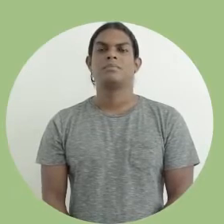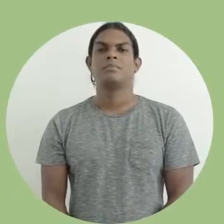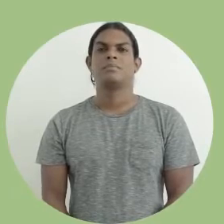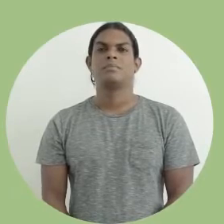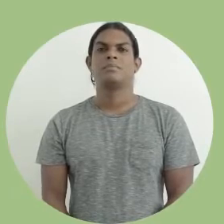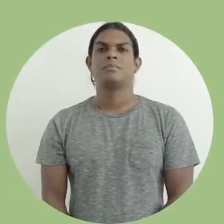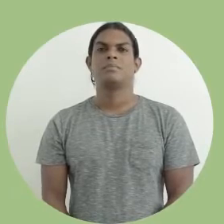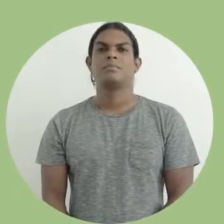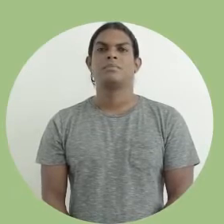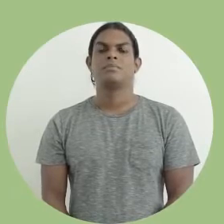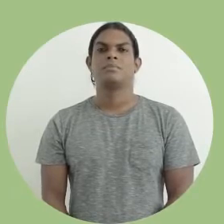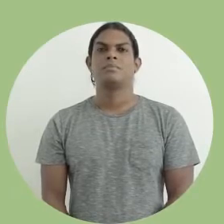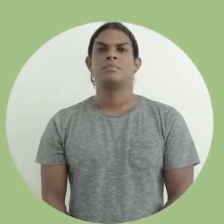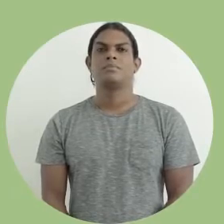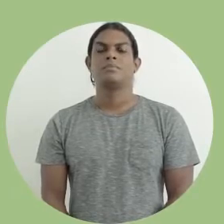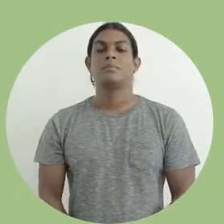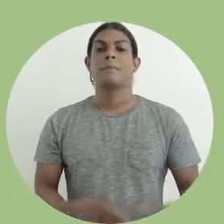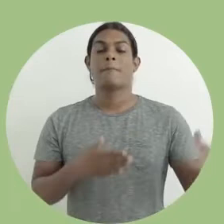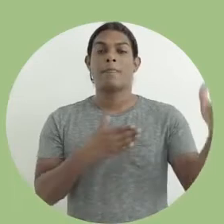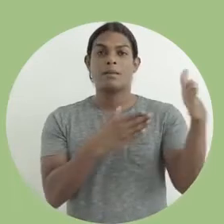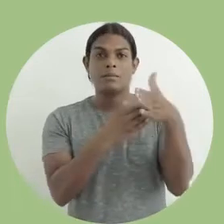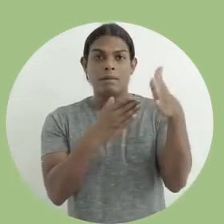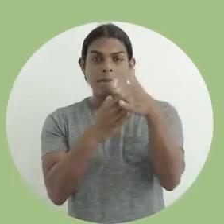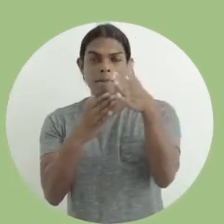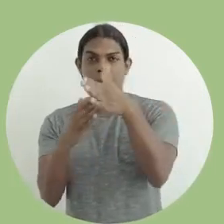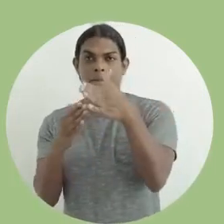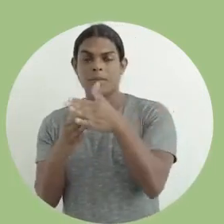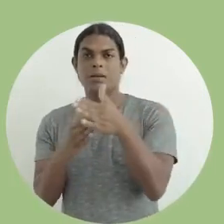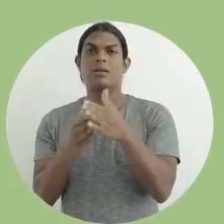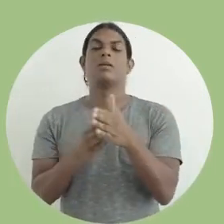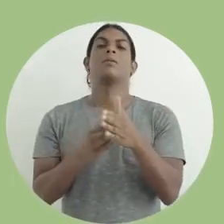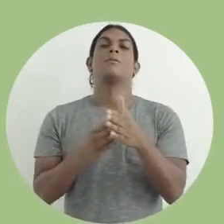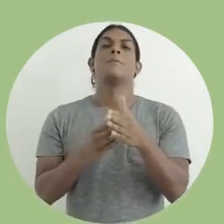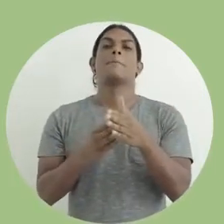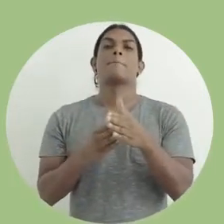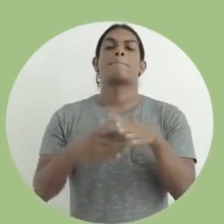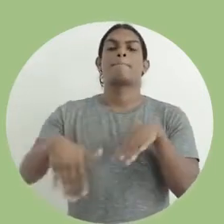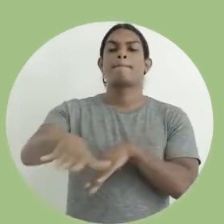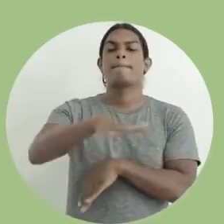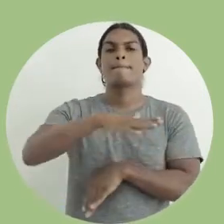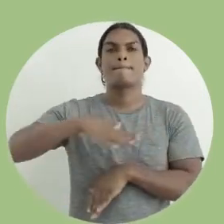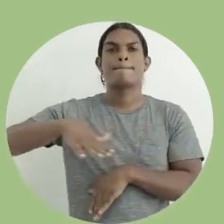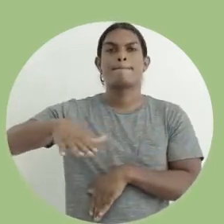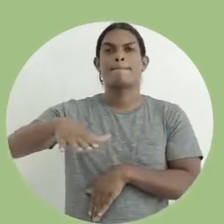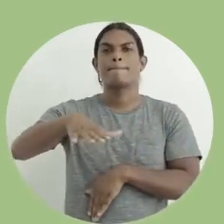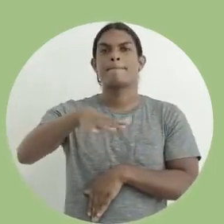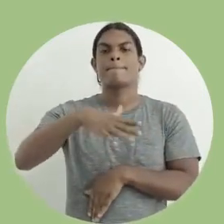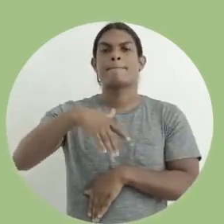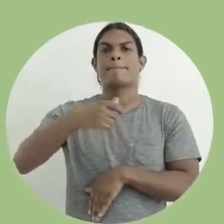as barreiras alfandegárias, tarifárias e não tarifárias.